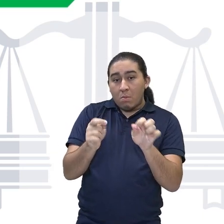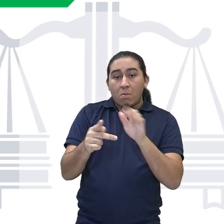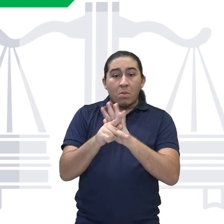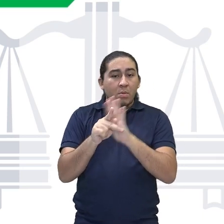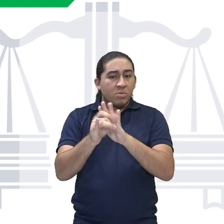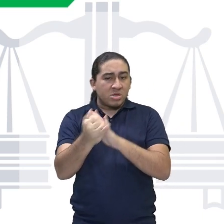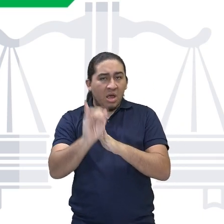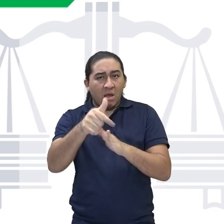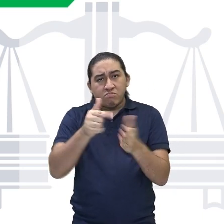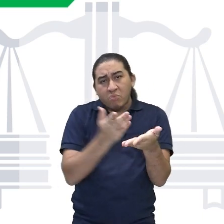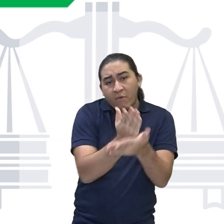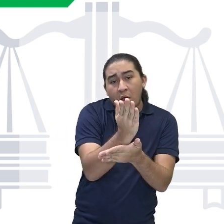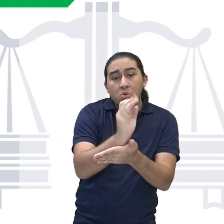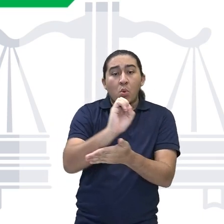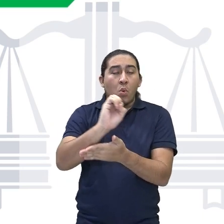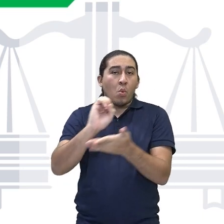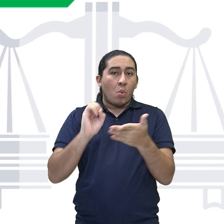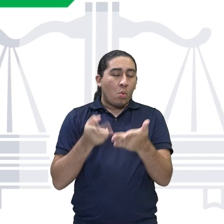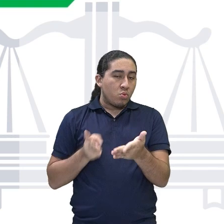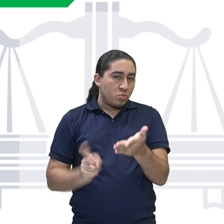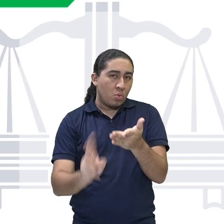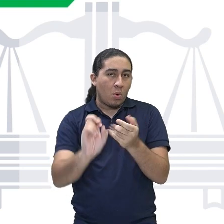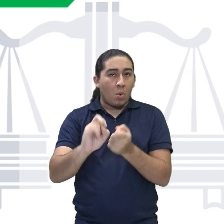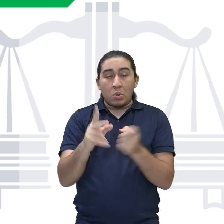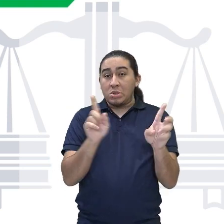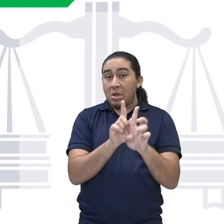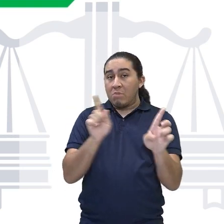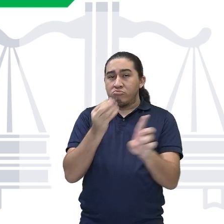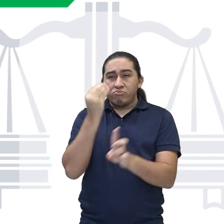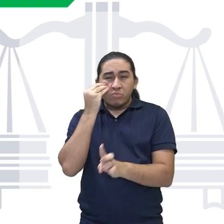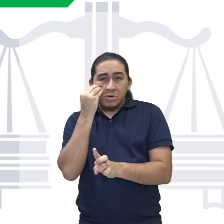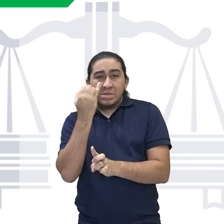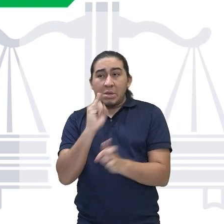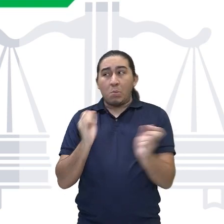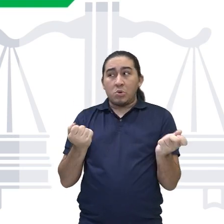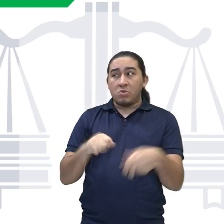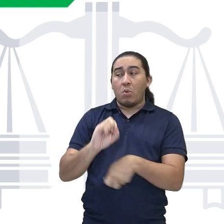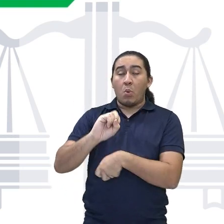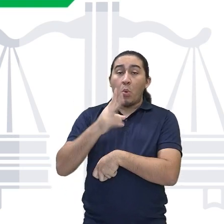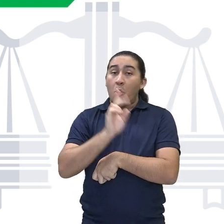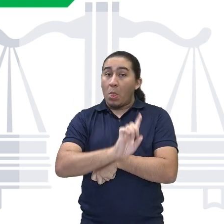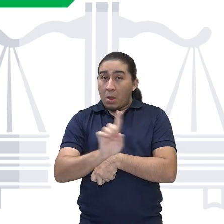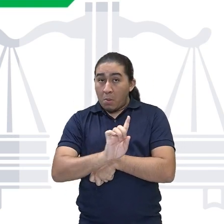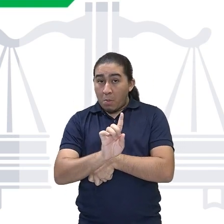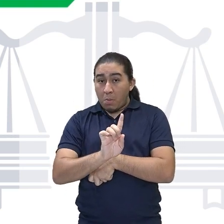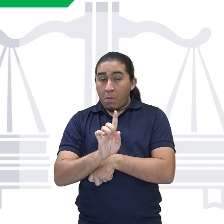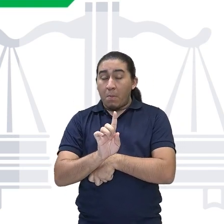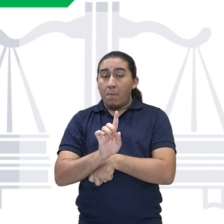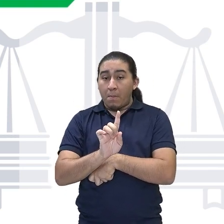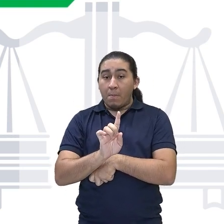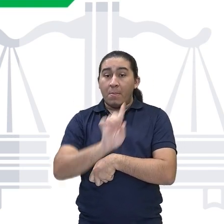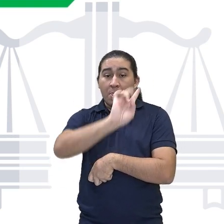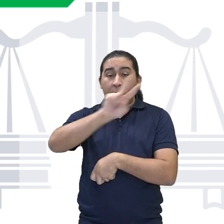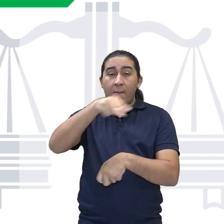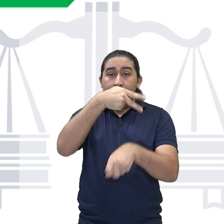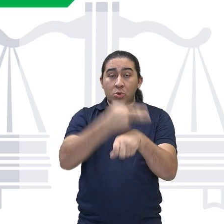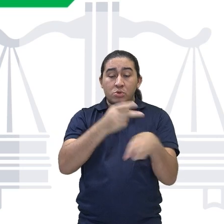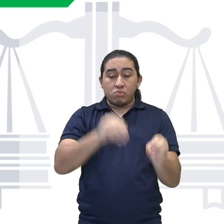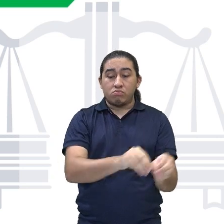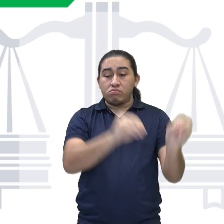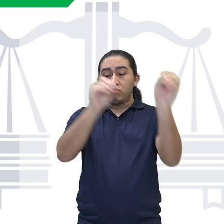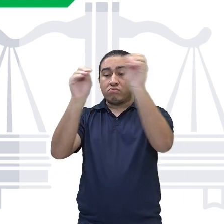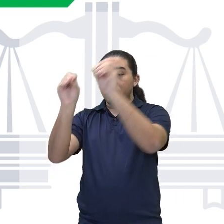é válida ou não. Continua. Vamos tentar abrir essa turma. Vai para o DEPLAN. O DEPLAN insere